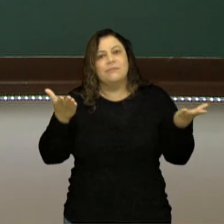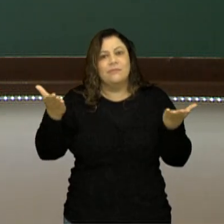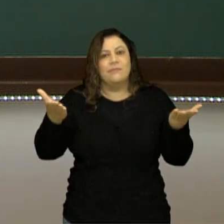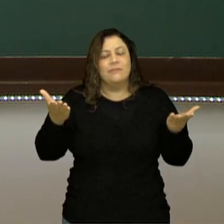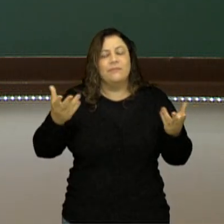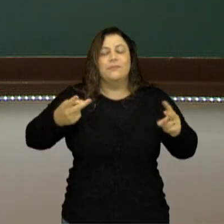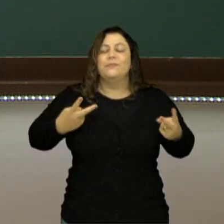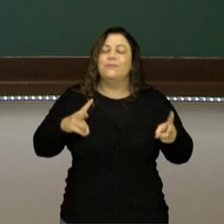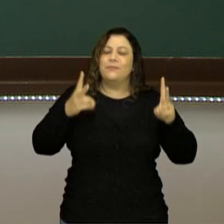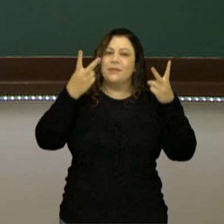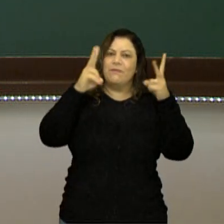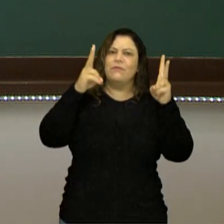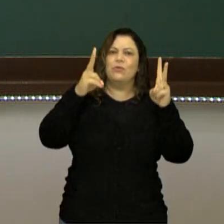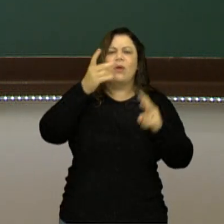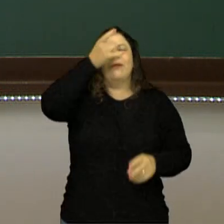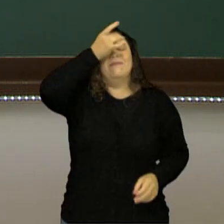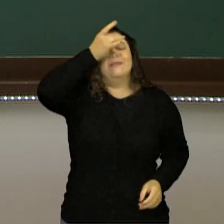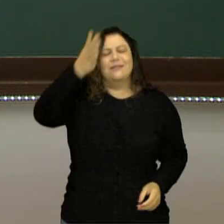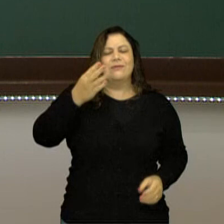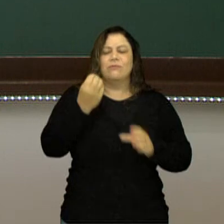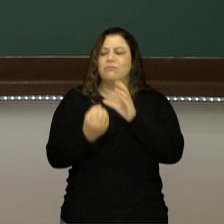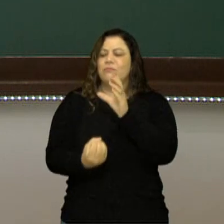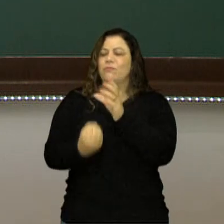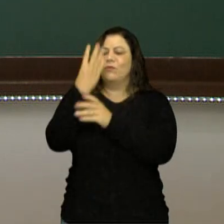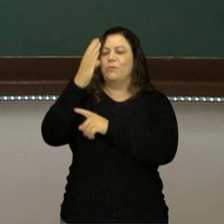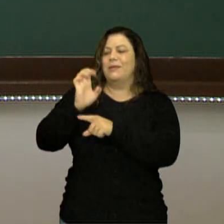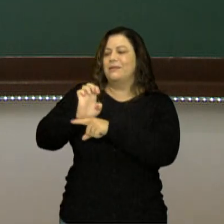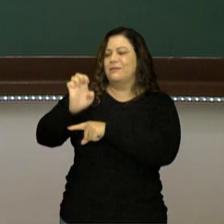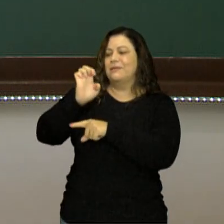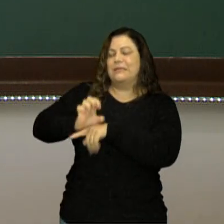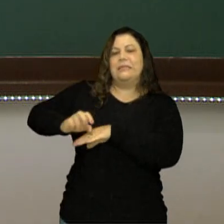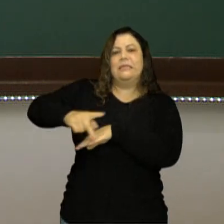a vitória facilitou para que ela formasse o Estado Nacional.